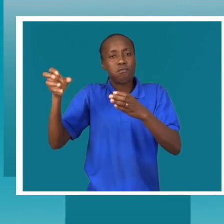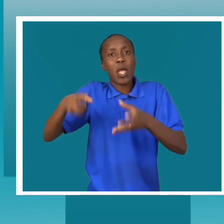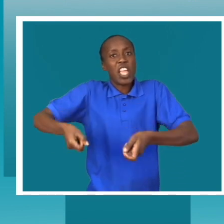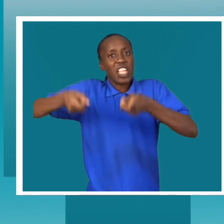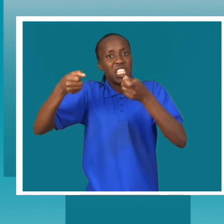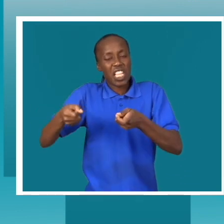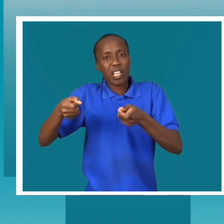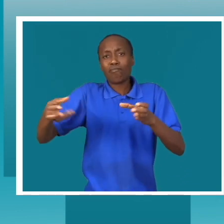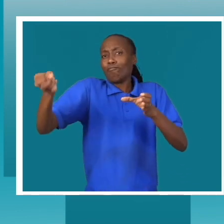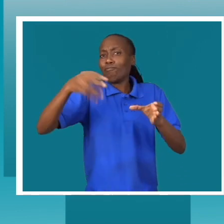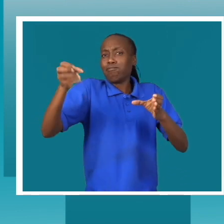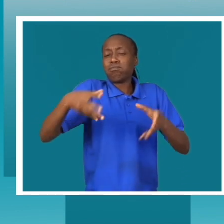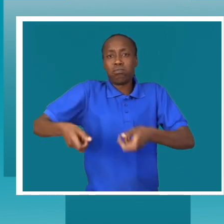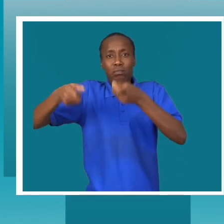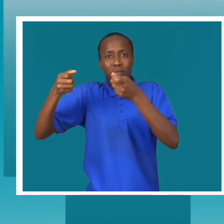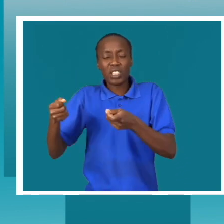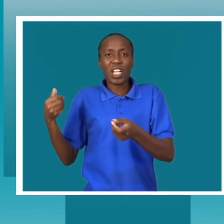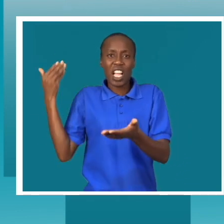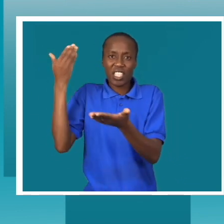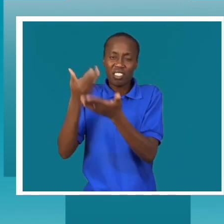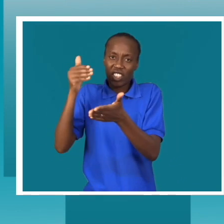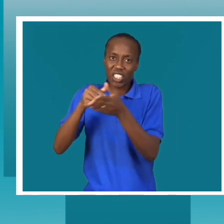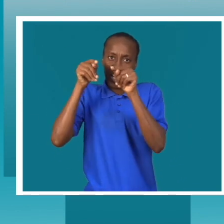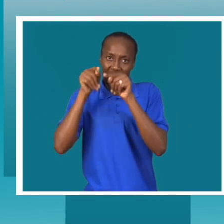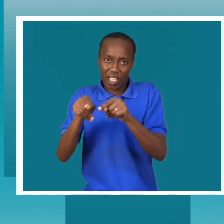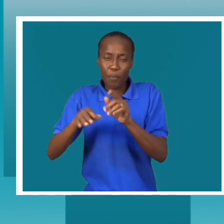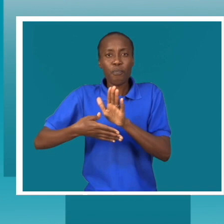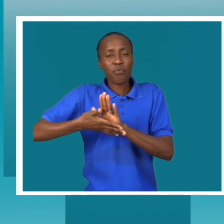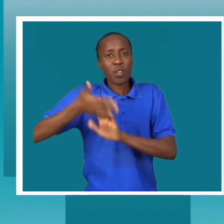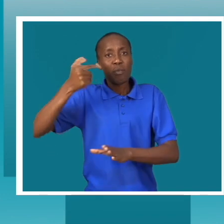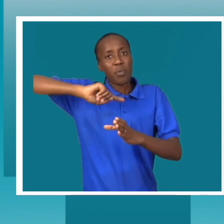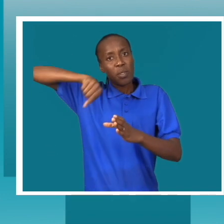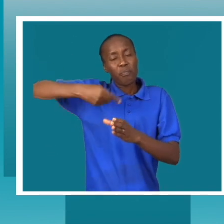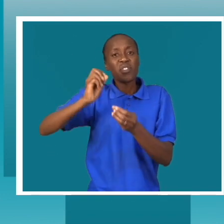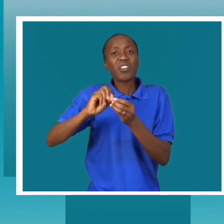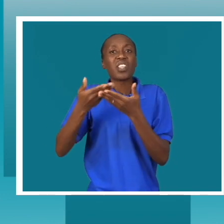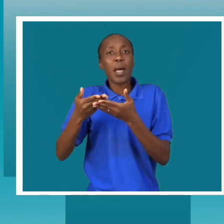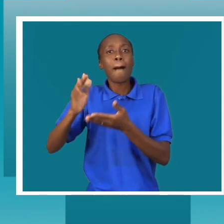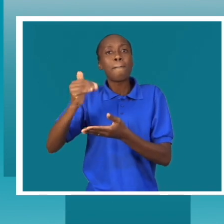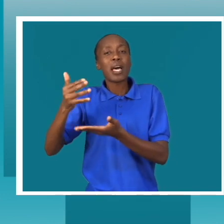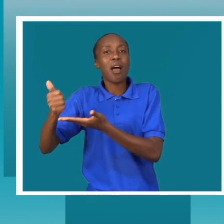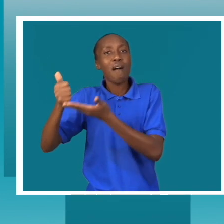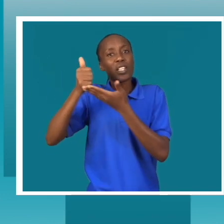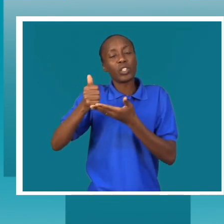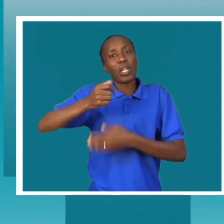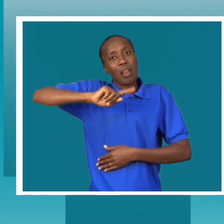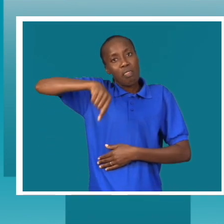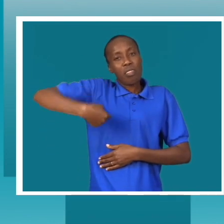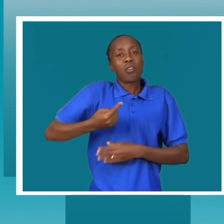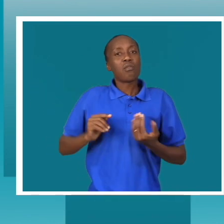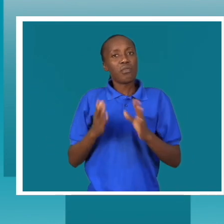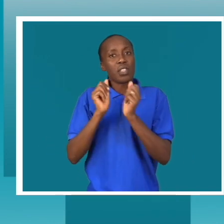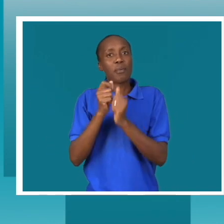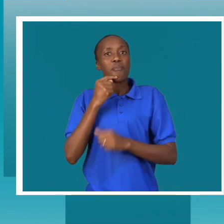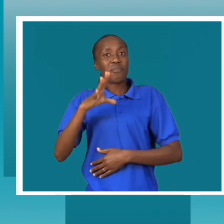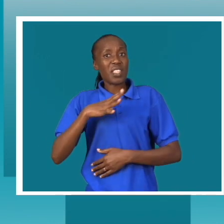garrafas. Eu recolho-os, é o que nos dá sustento. Há quem se ri de nós ao ver-nos recolher garrafas